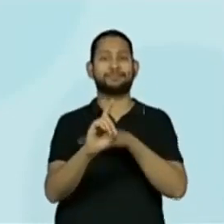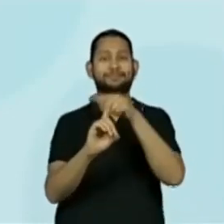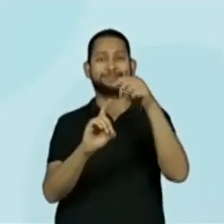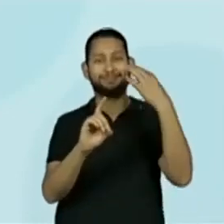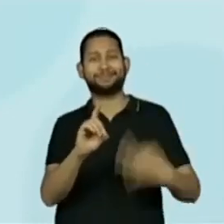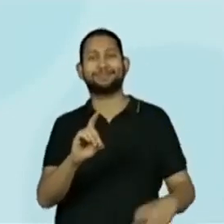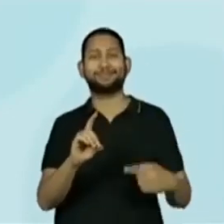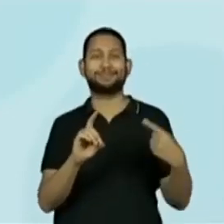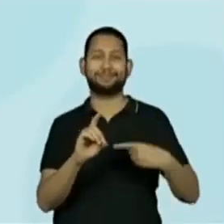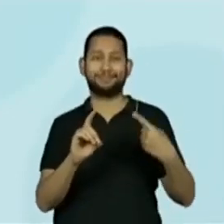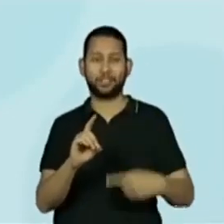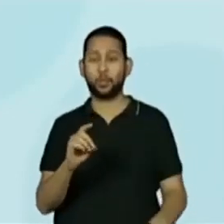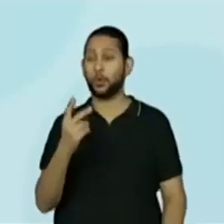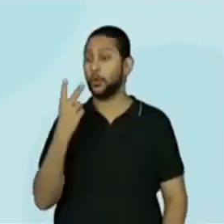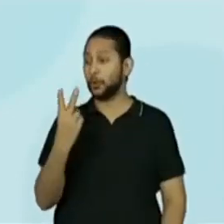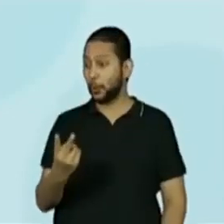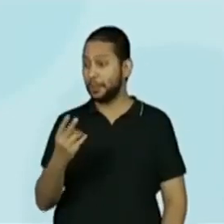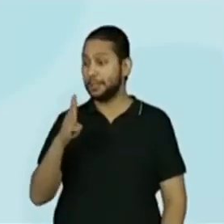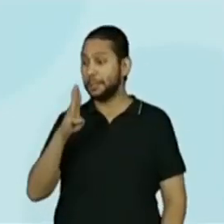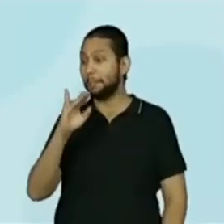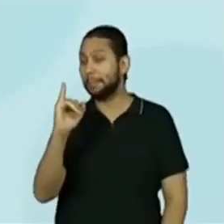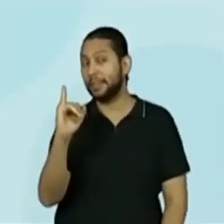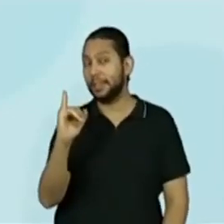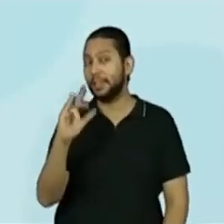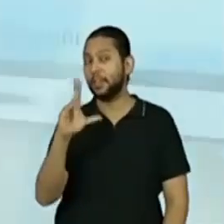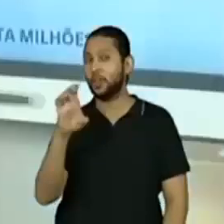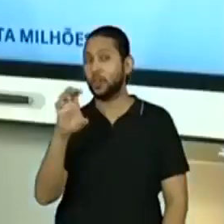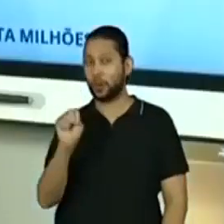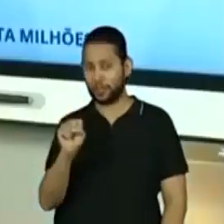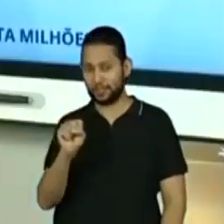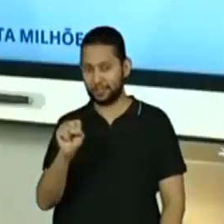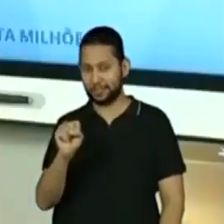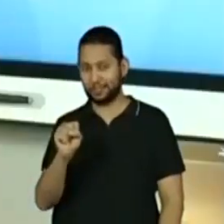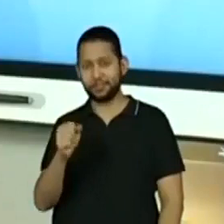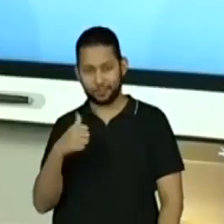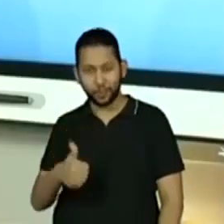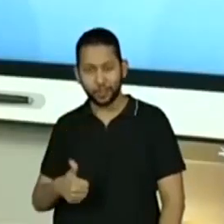2.870.000.000 de quilômetros de distância. Vamos para a próxima?